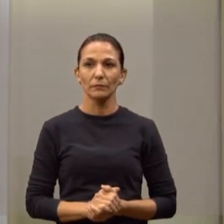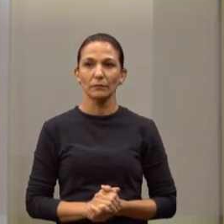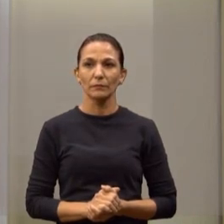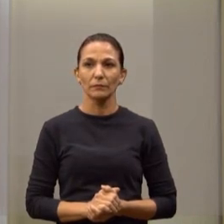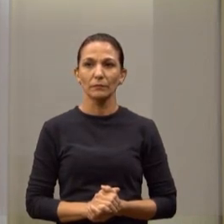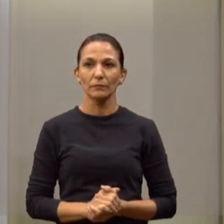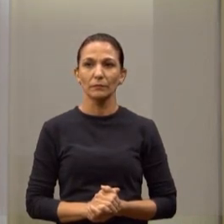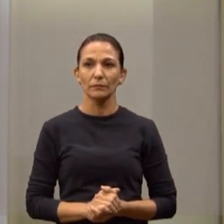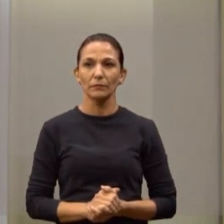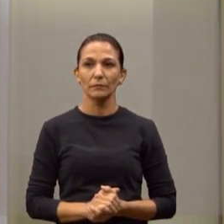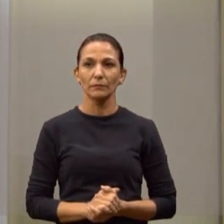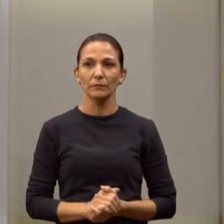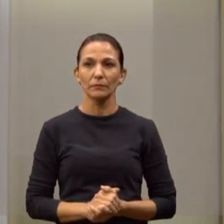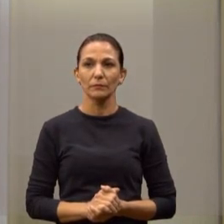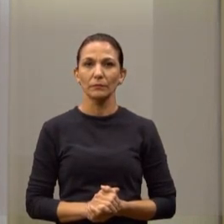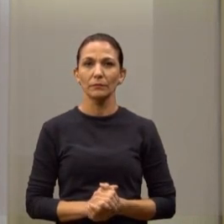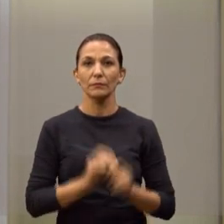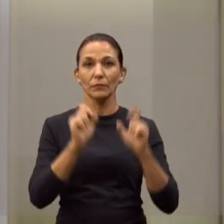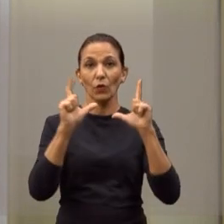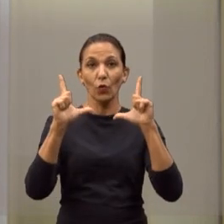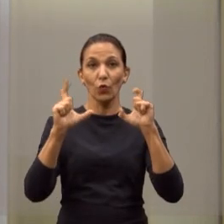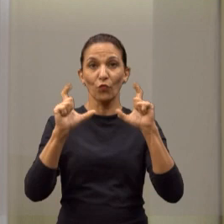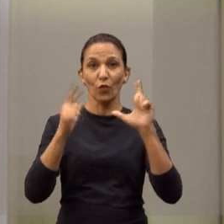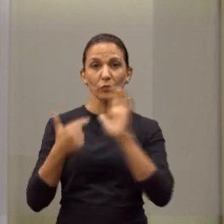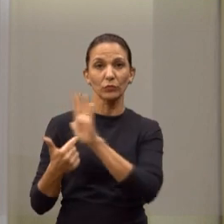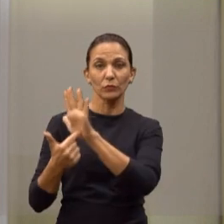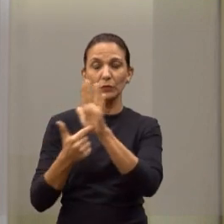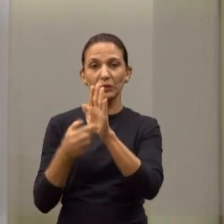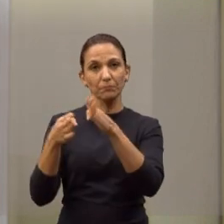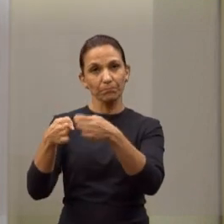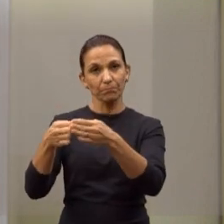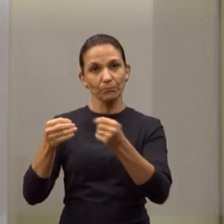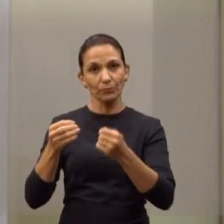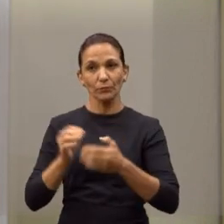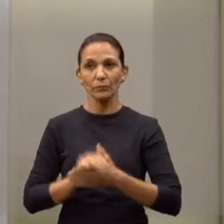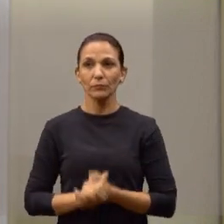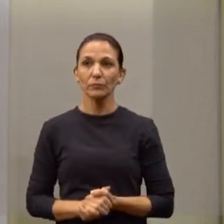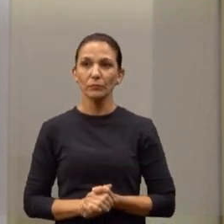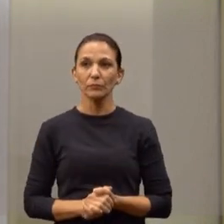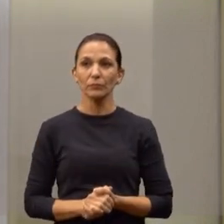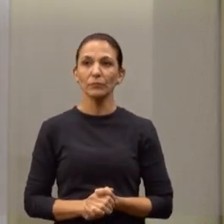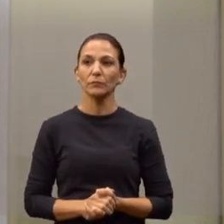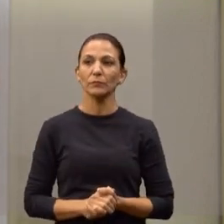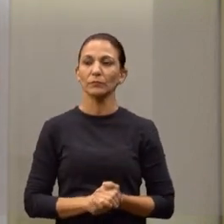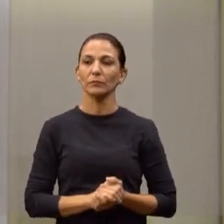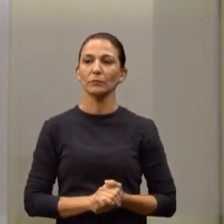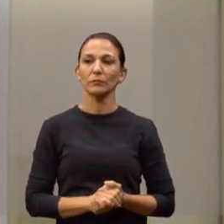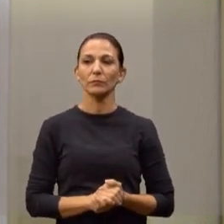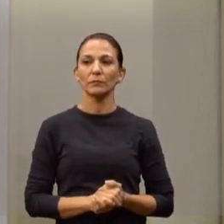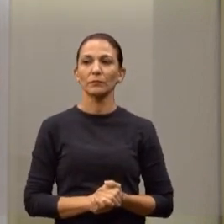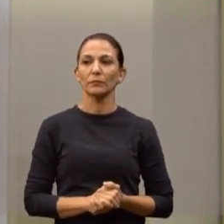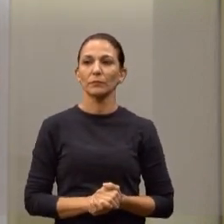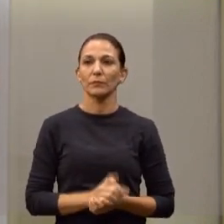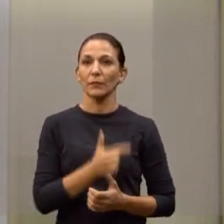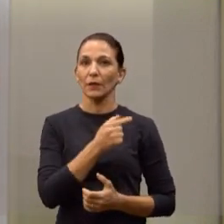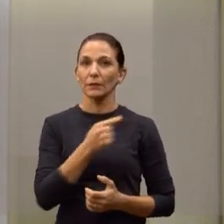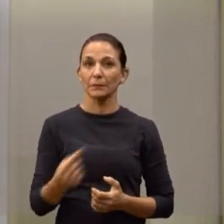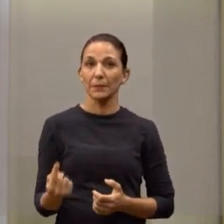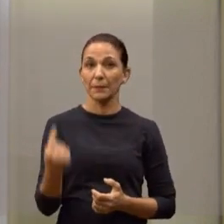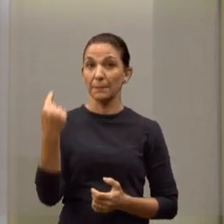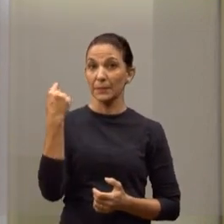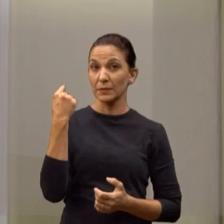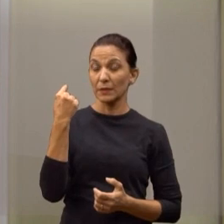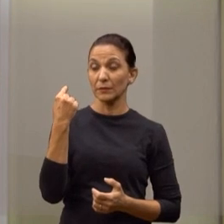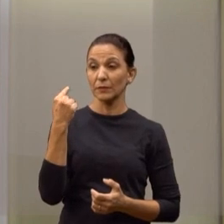por favor a foto aí por favor eu coincidentemente a semana passada